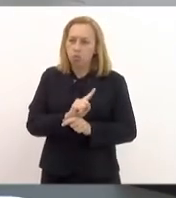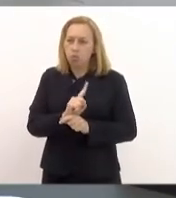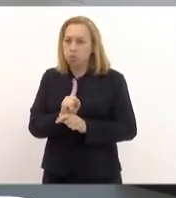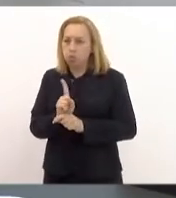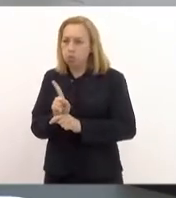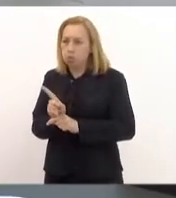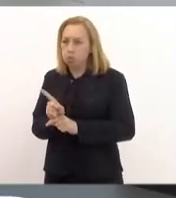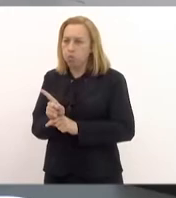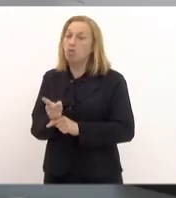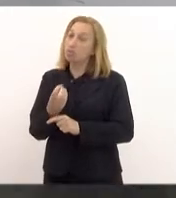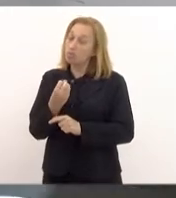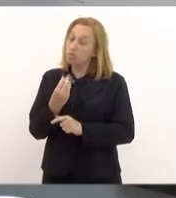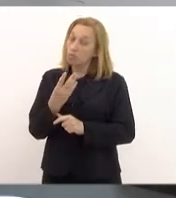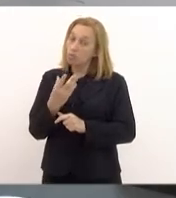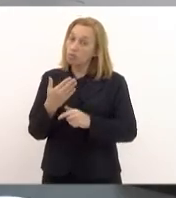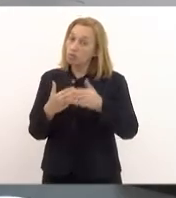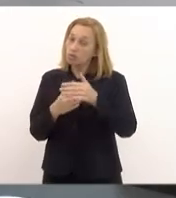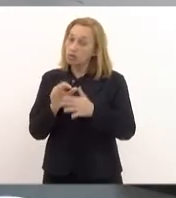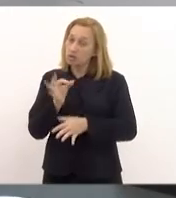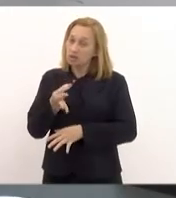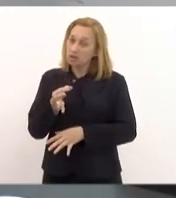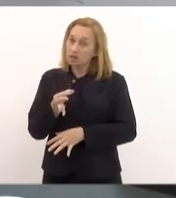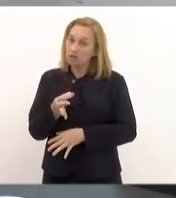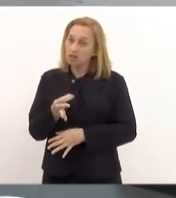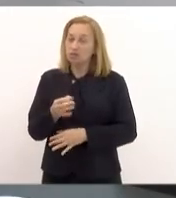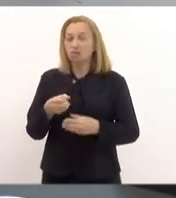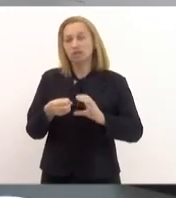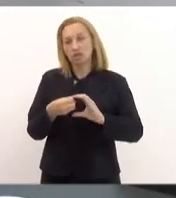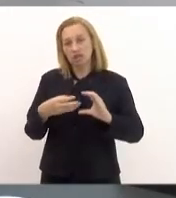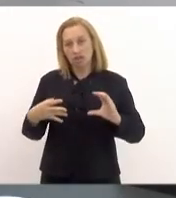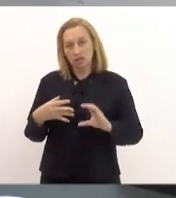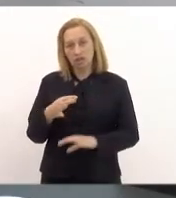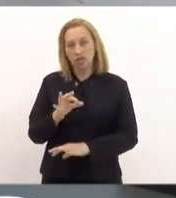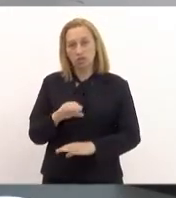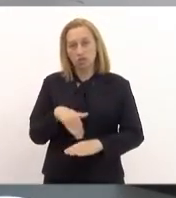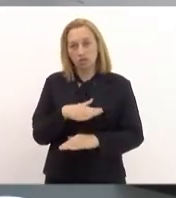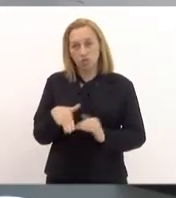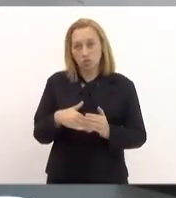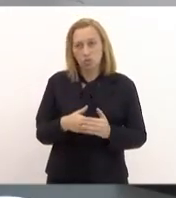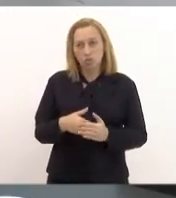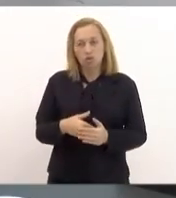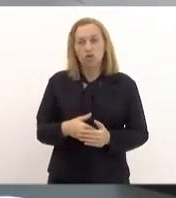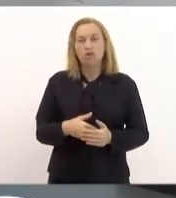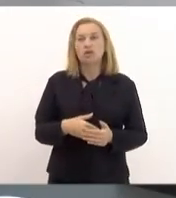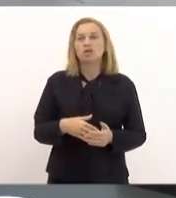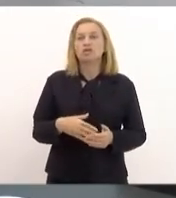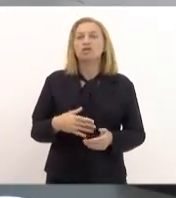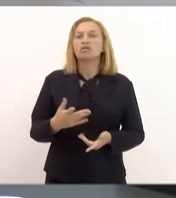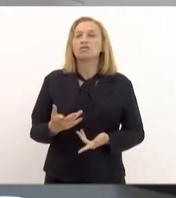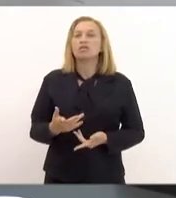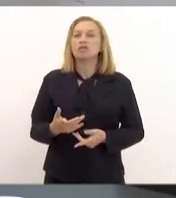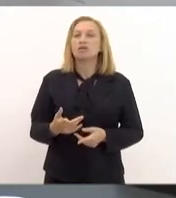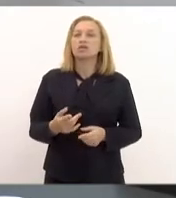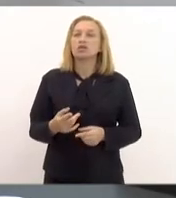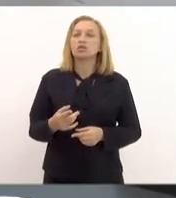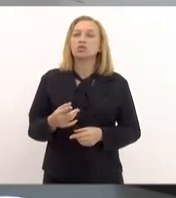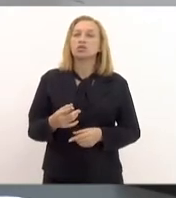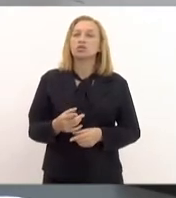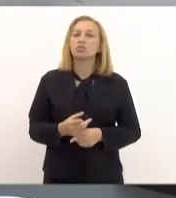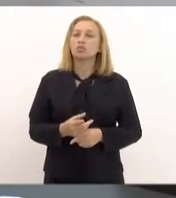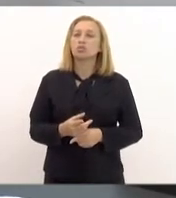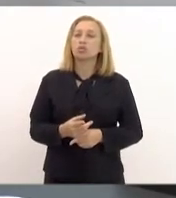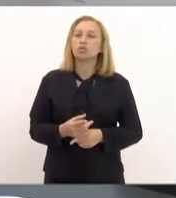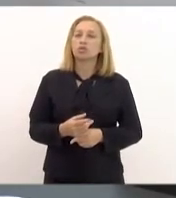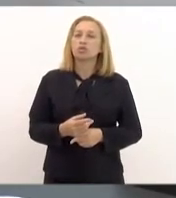relativamente elevada, dentro dos limites, com essas características, né? Inclusive fazendo um entrecruzamento